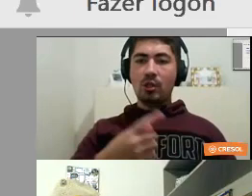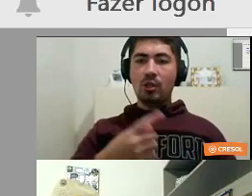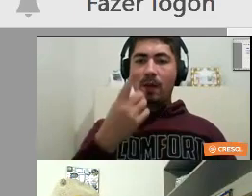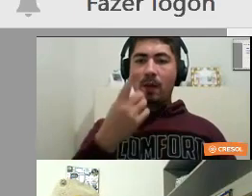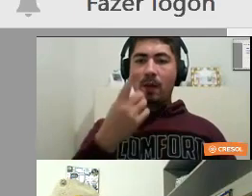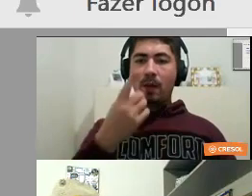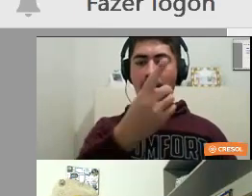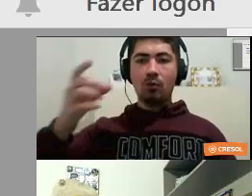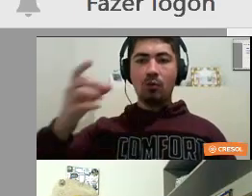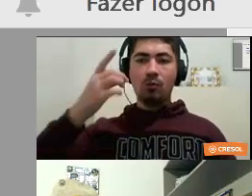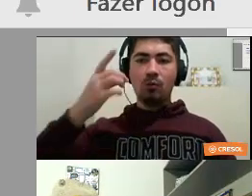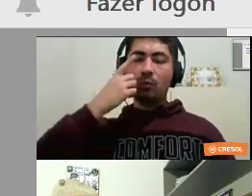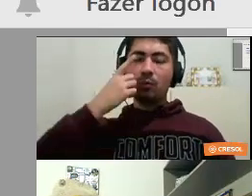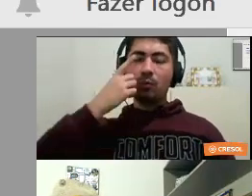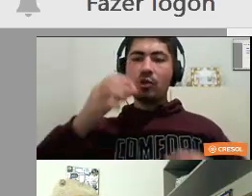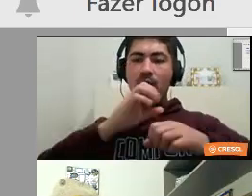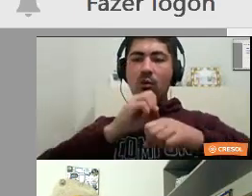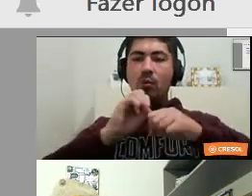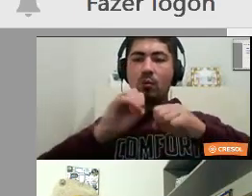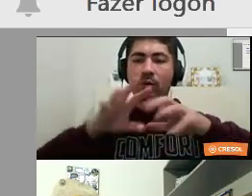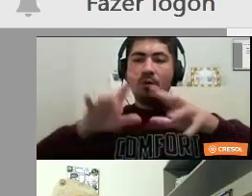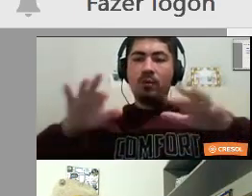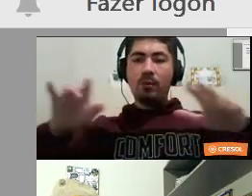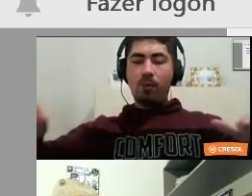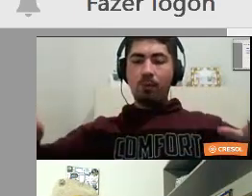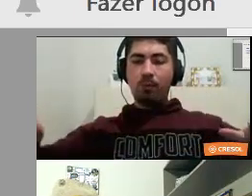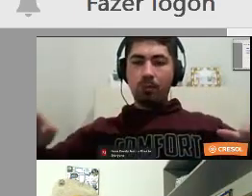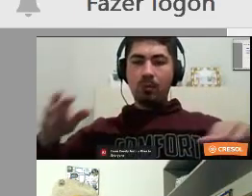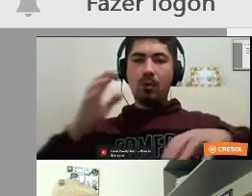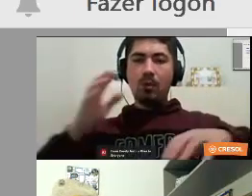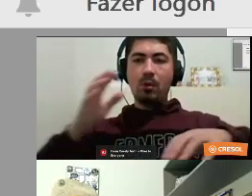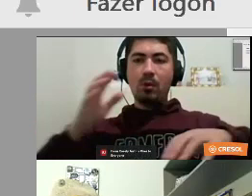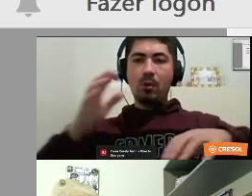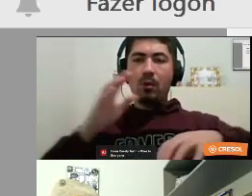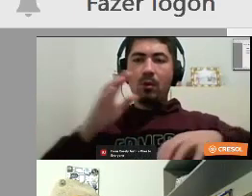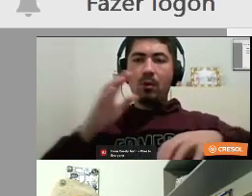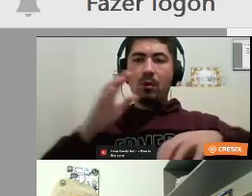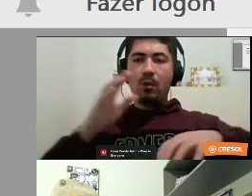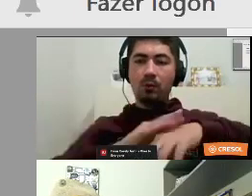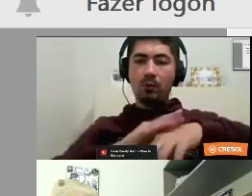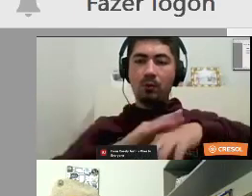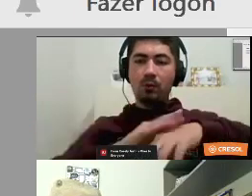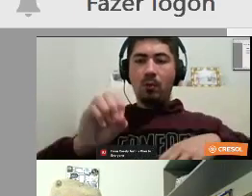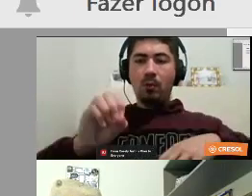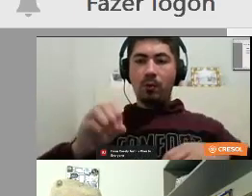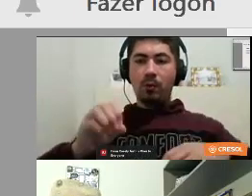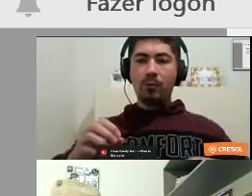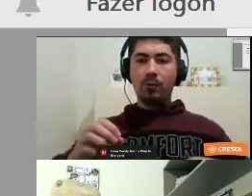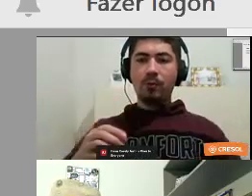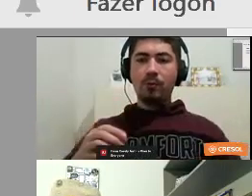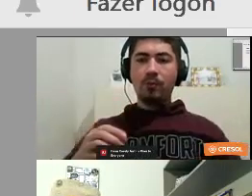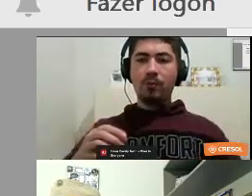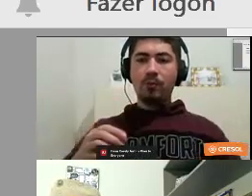em 1985, tudo era muito subnotificado. Porque se hoje que existe